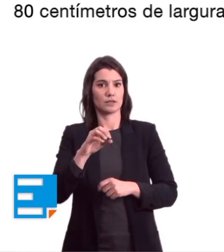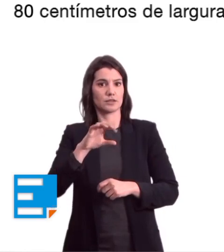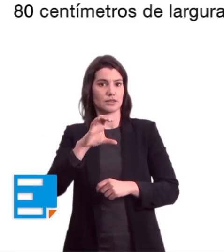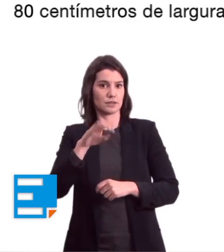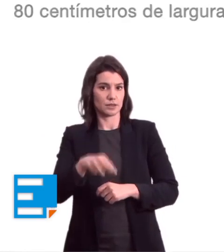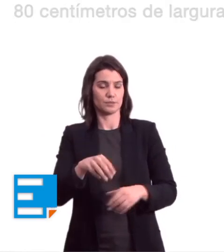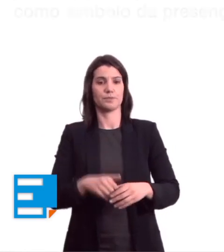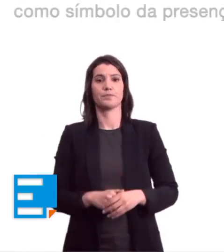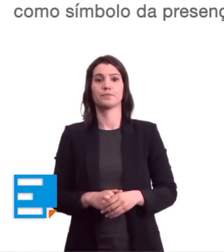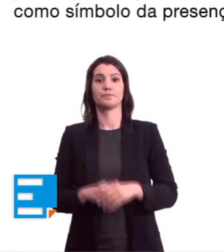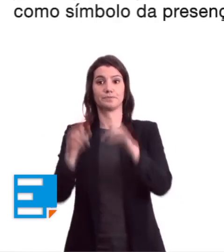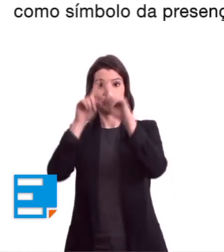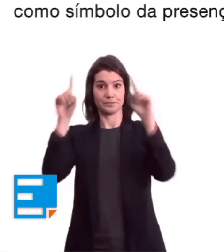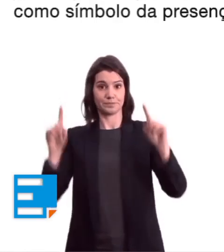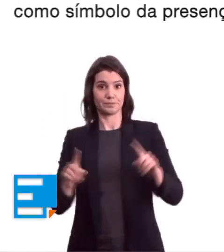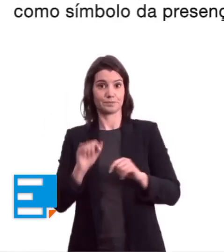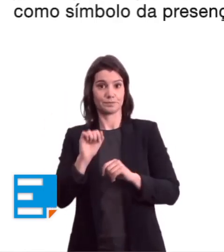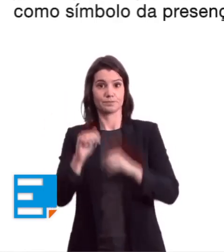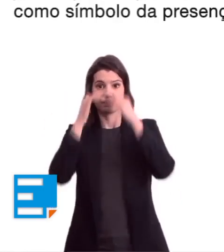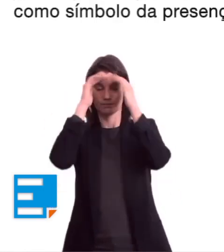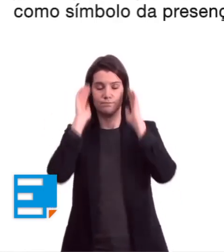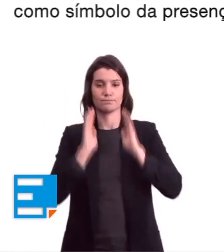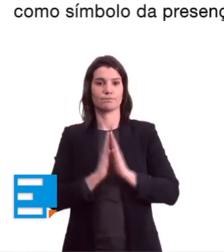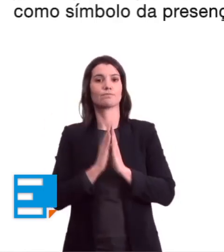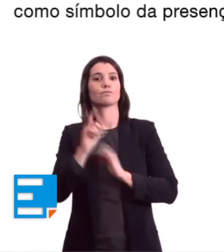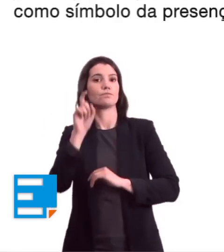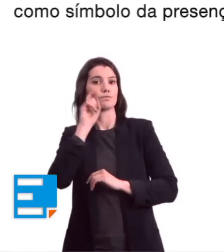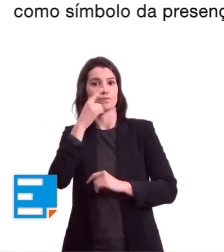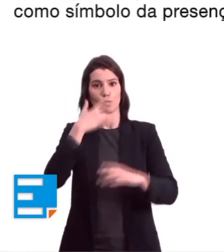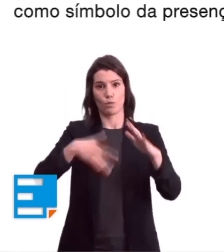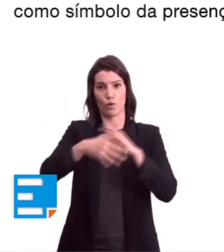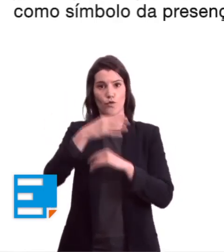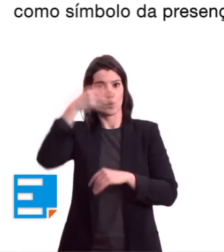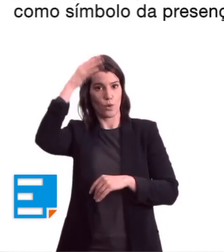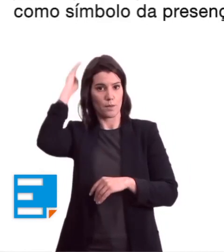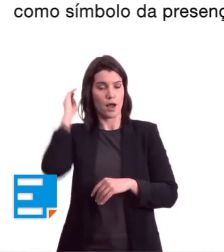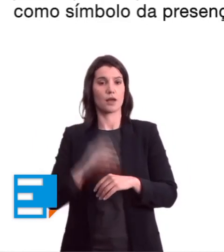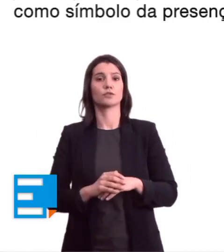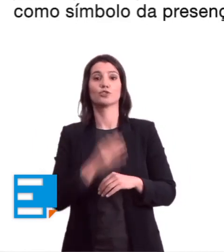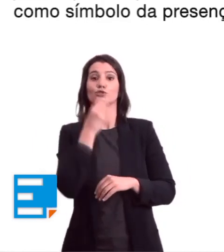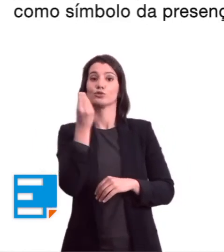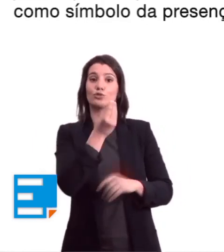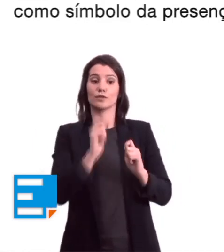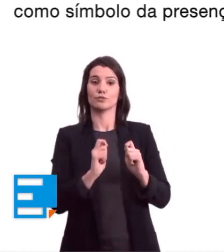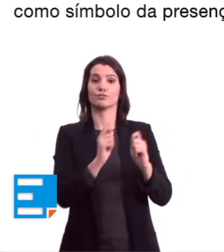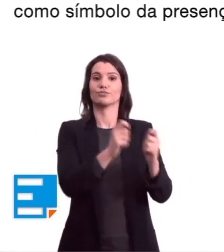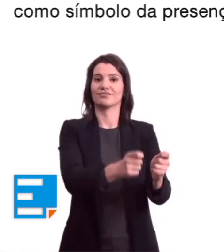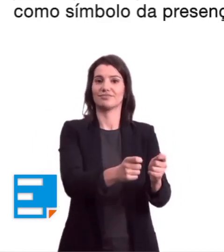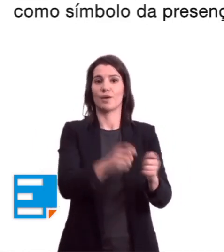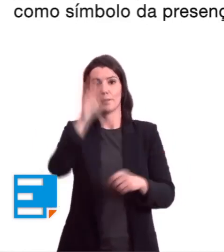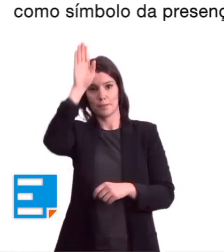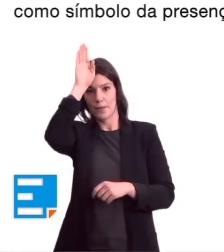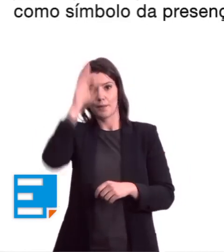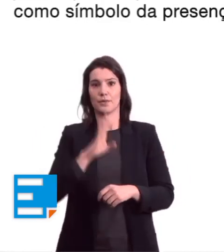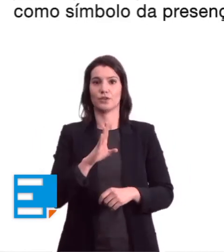largura. A imagem de Nossa Senhora, Salus Populi Romani, foi entregue aos jovens pelo